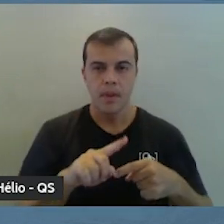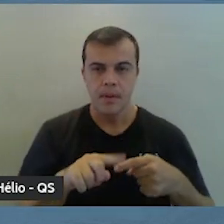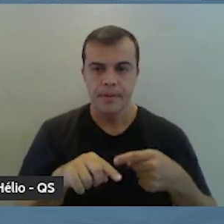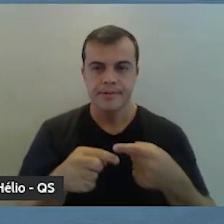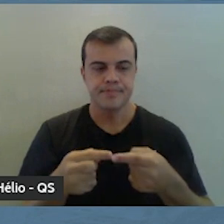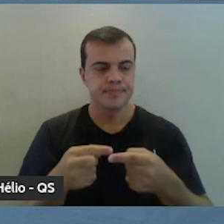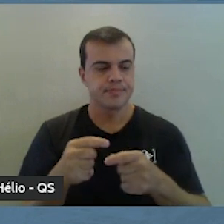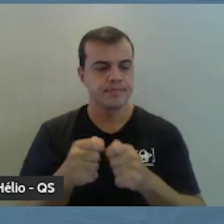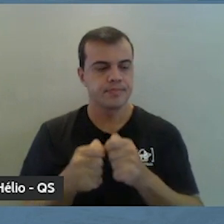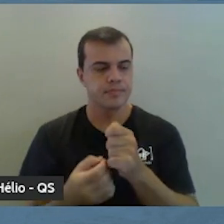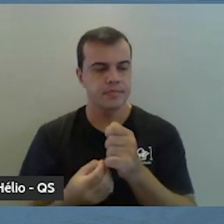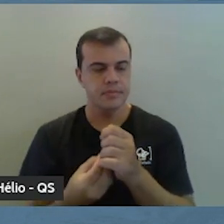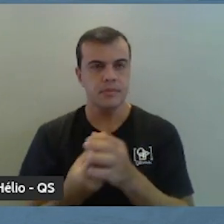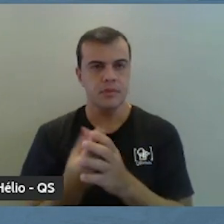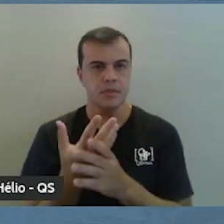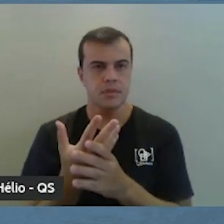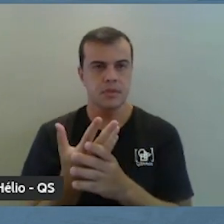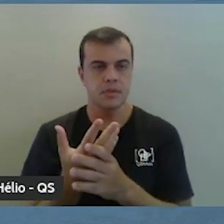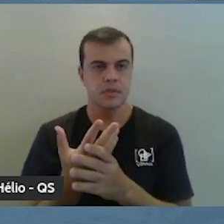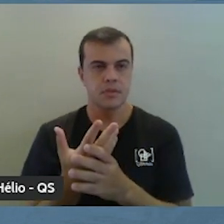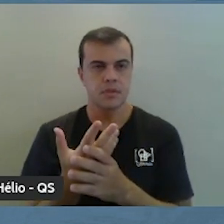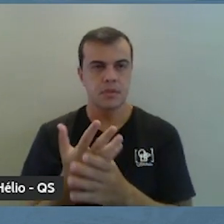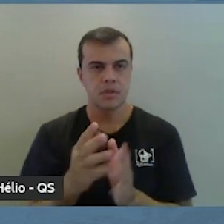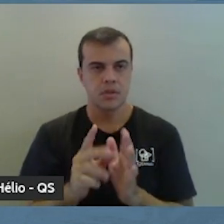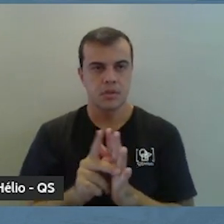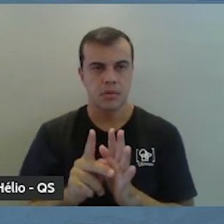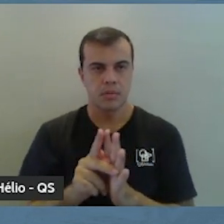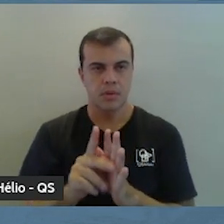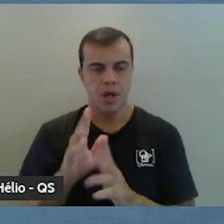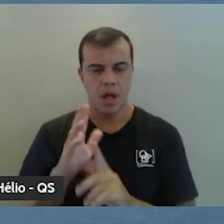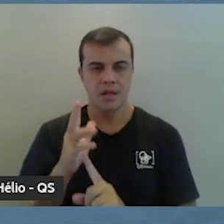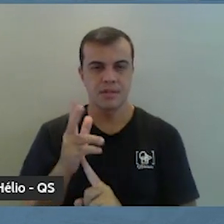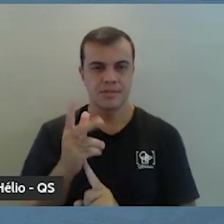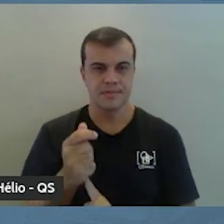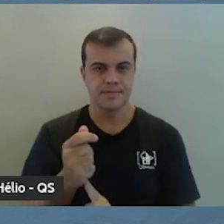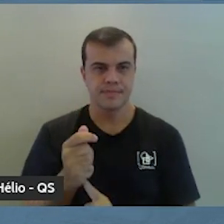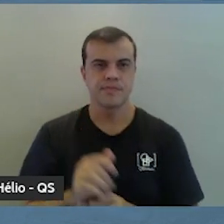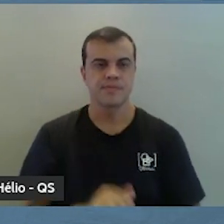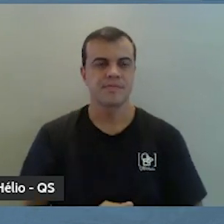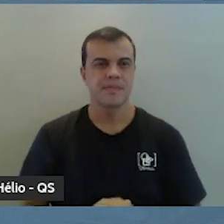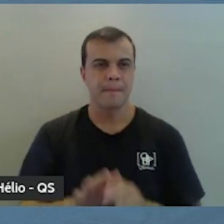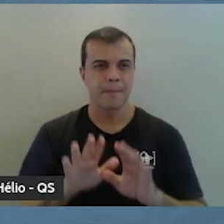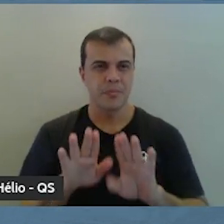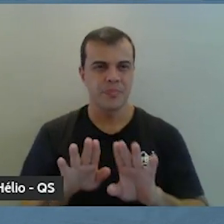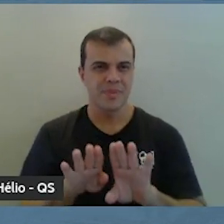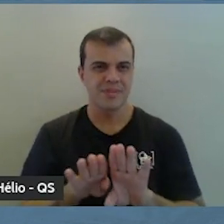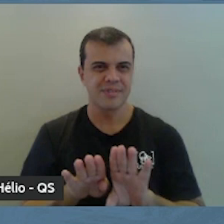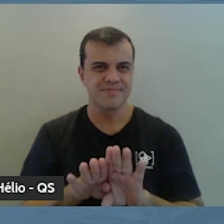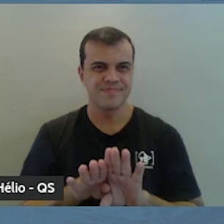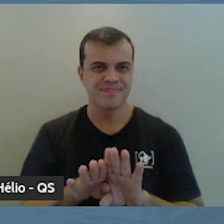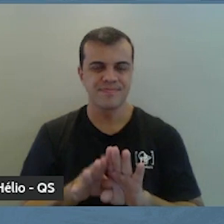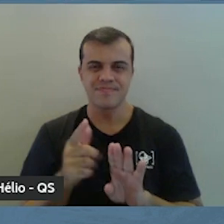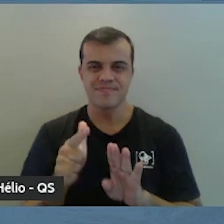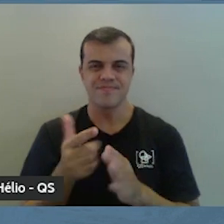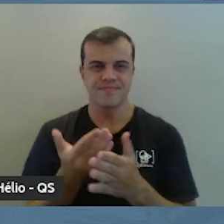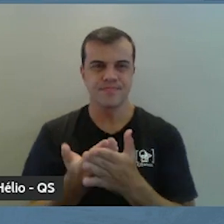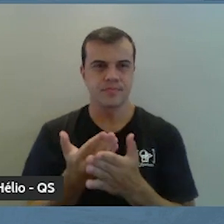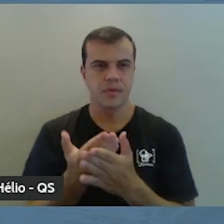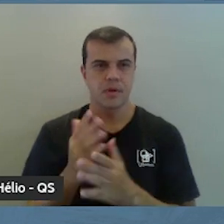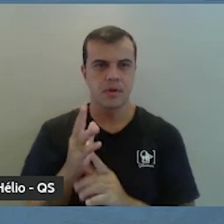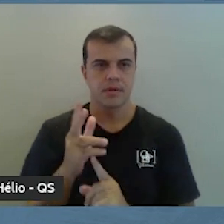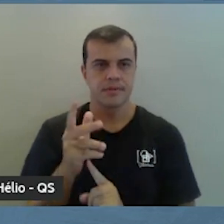Depois, cria-se a Academia Imperial de Belas Artes, mas não se estuda artes